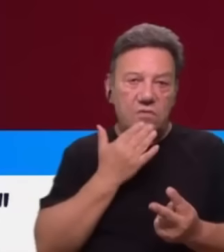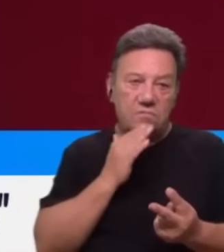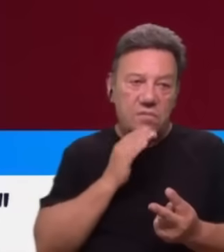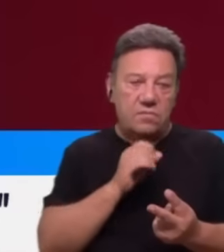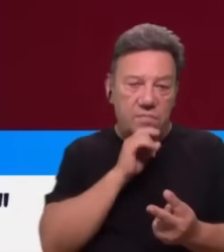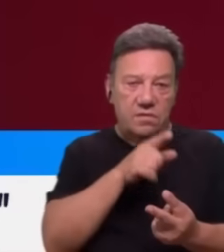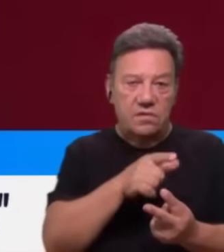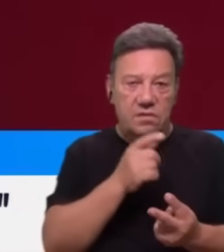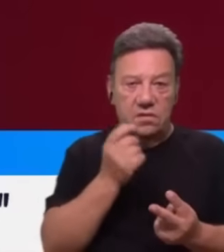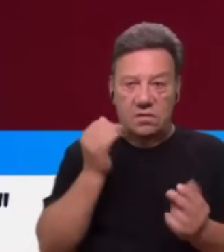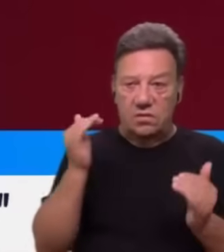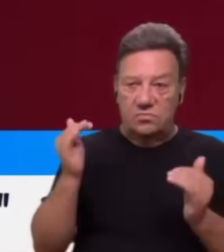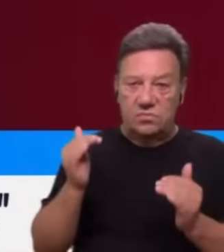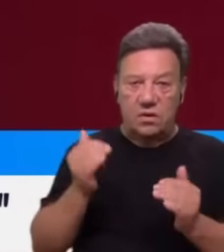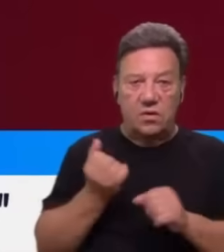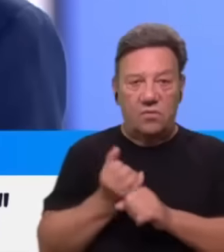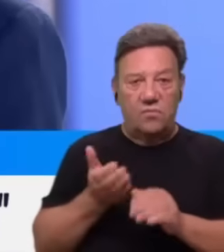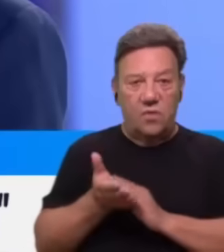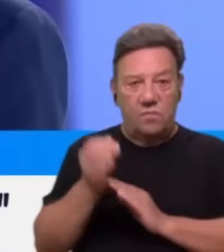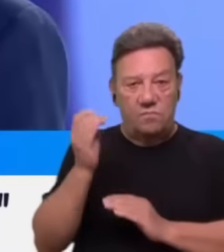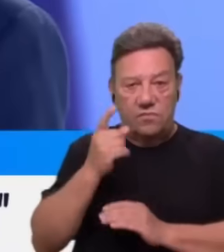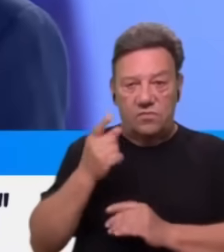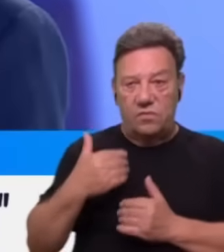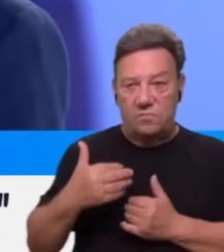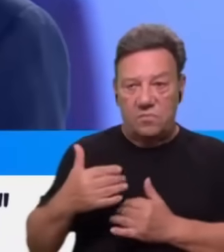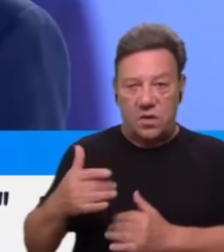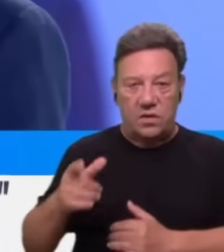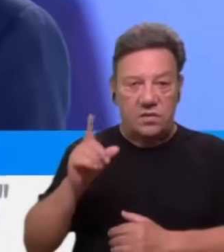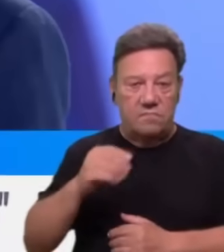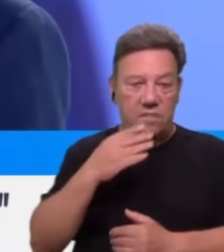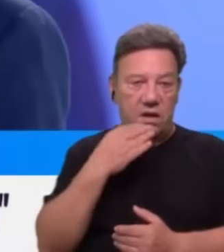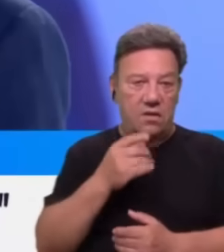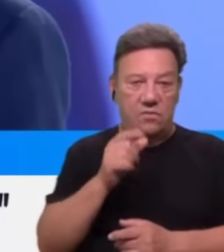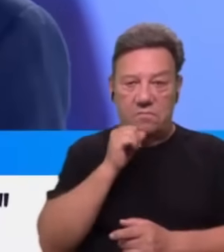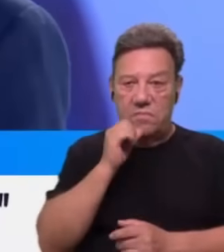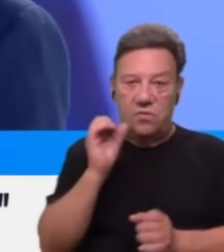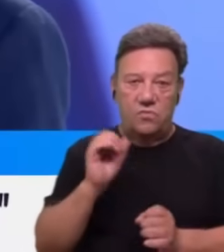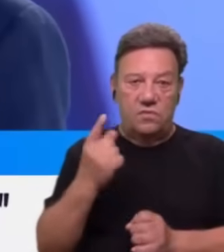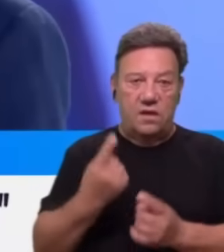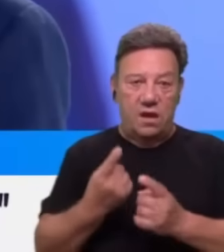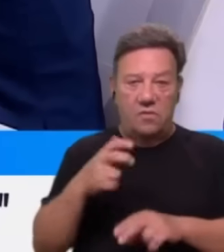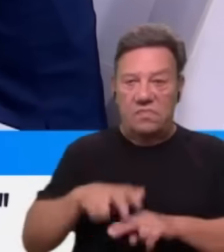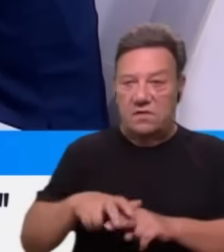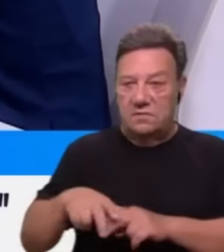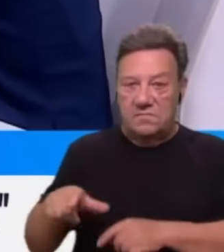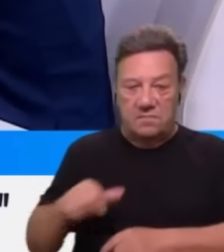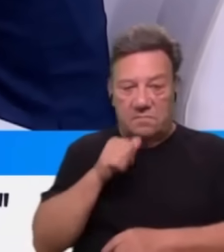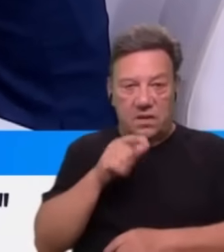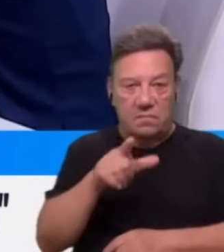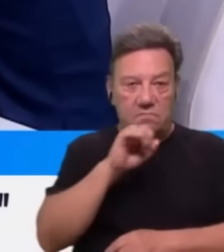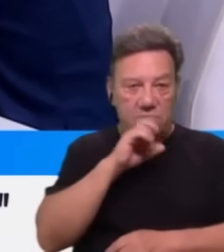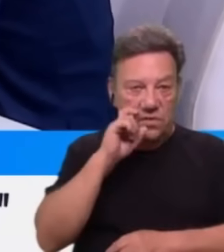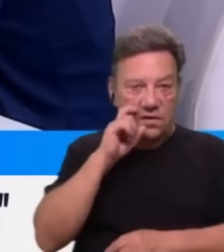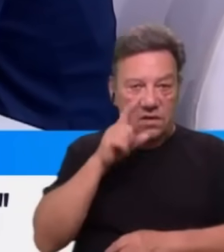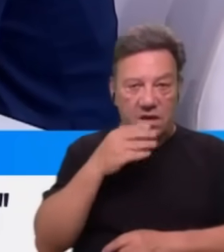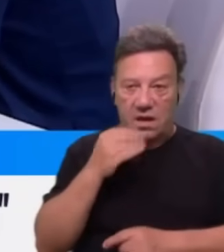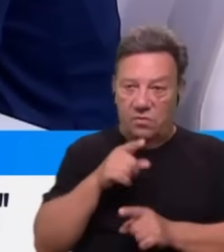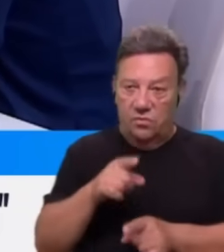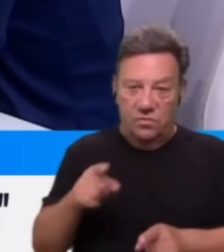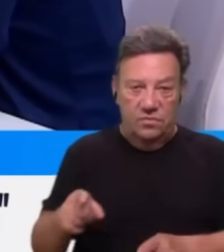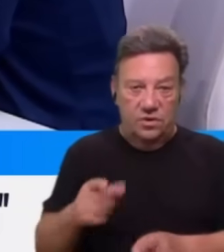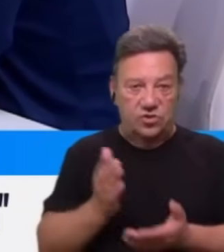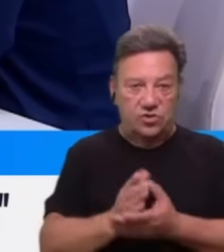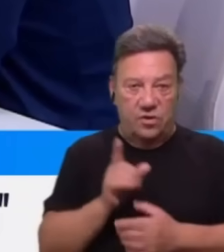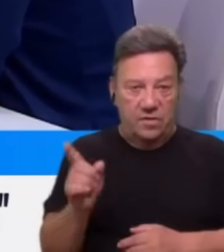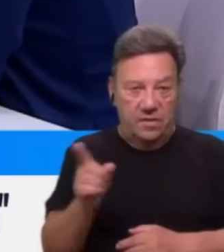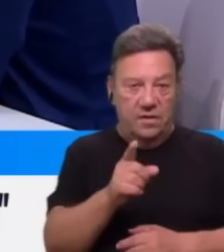irão sendo reduzidos de colocação de professores e também de alunos que ainda não têm certas disciplinas Pode garantir esses e